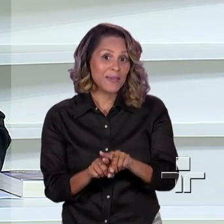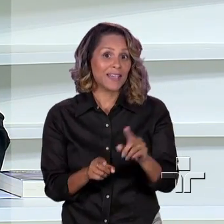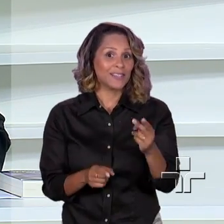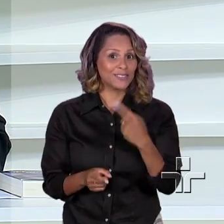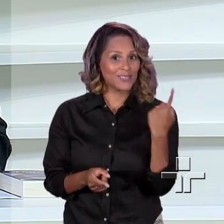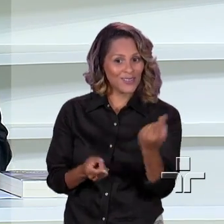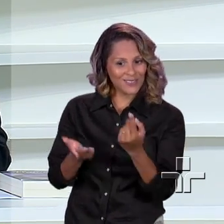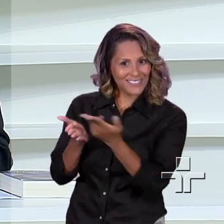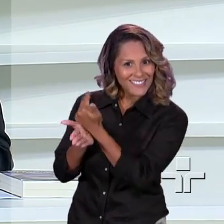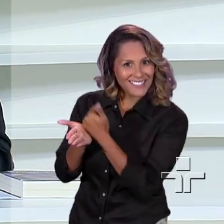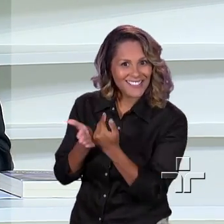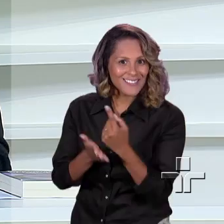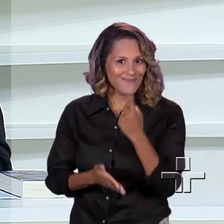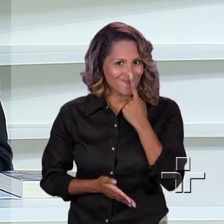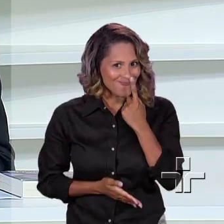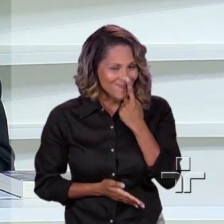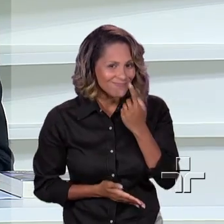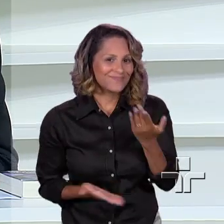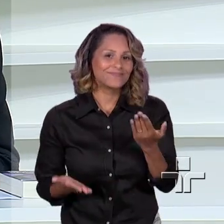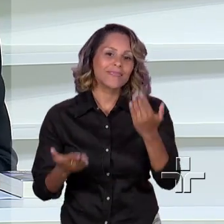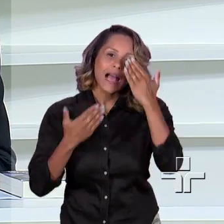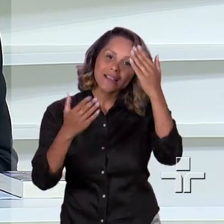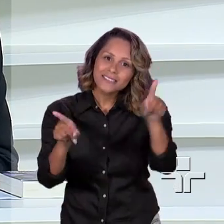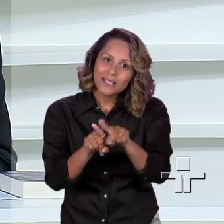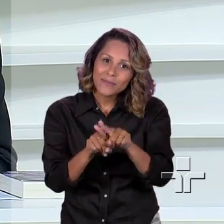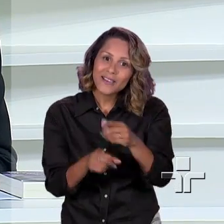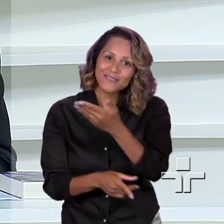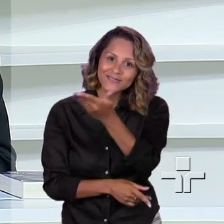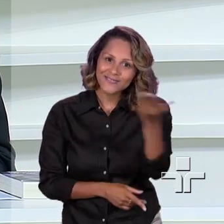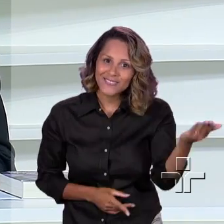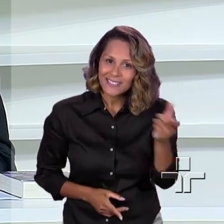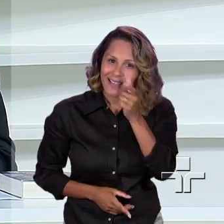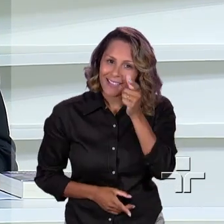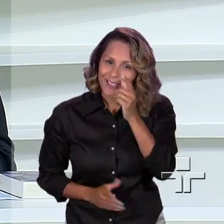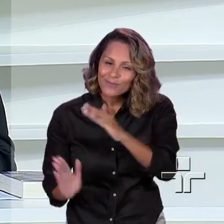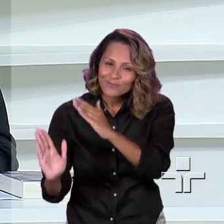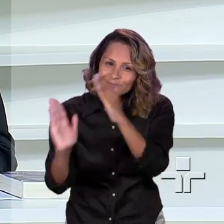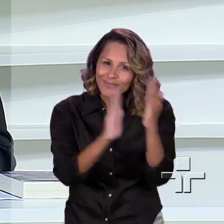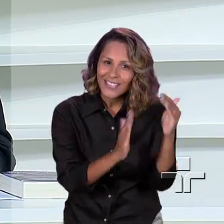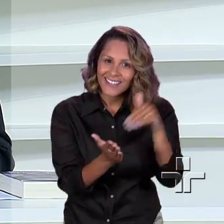cartunista Paulo Caruso. Agradeço também a você que nos acompanhou até agora,